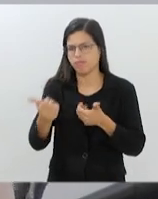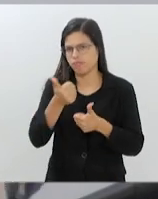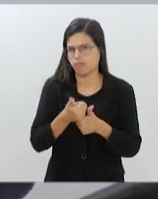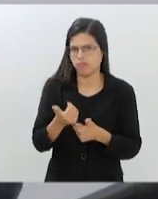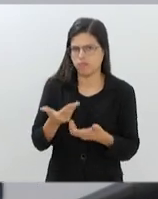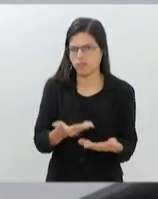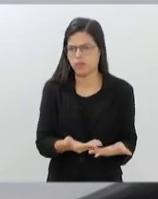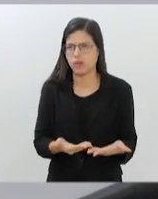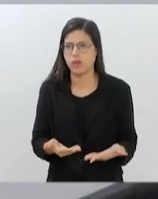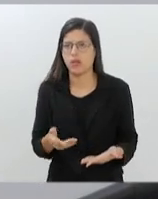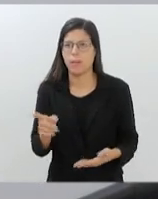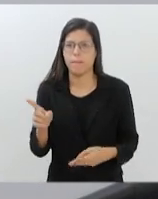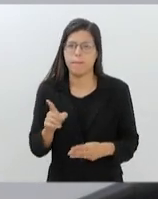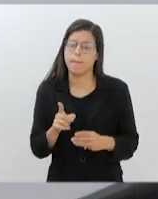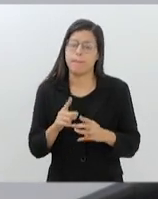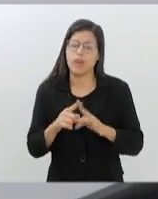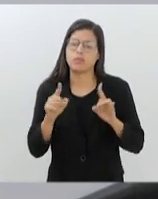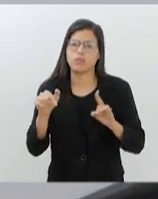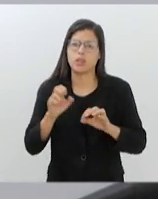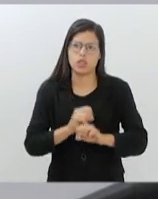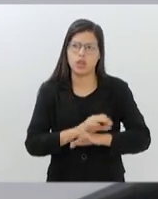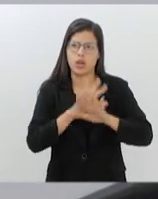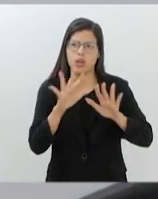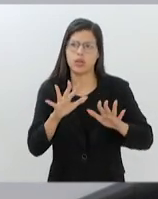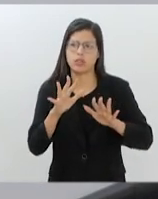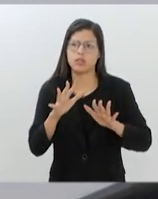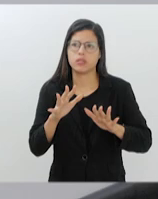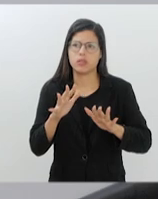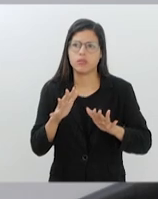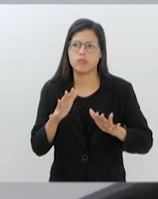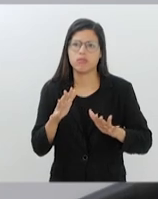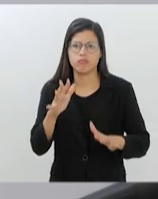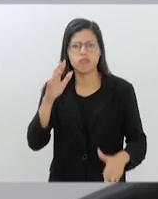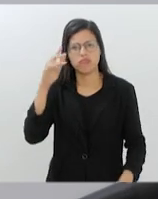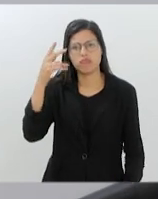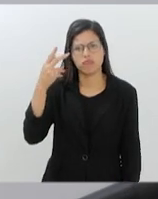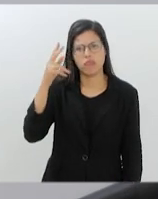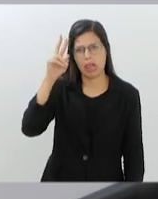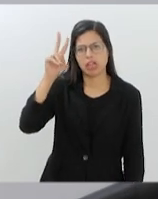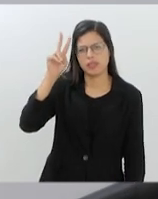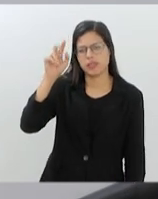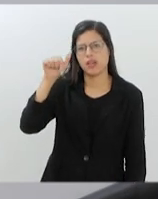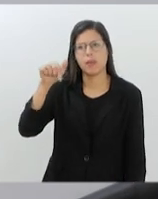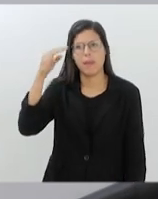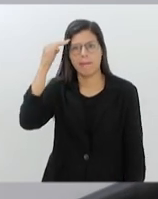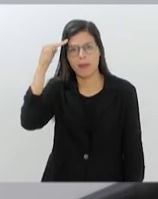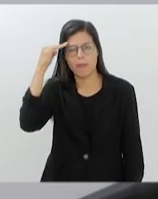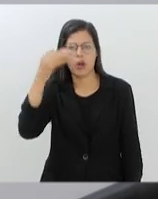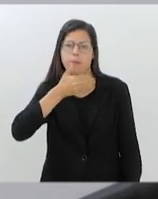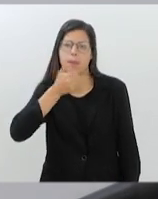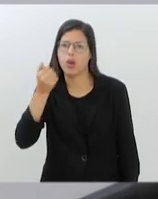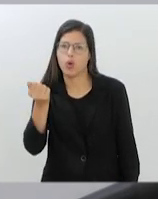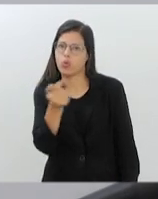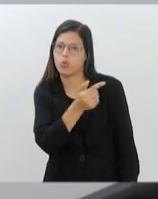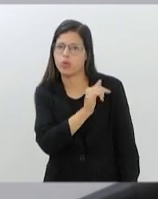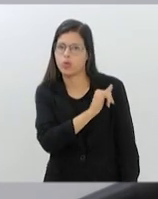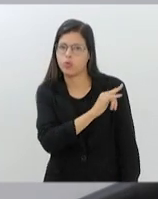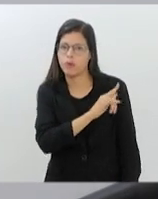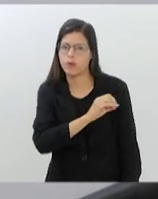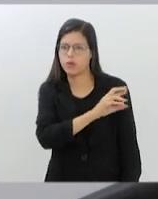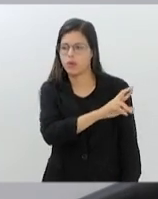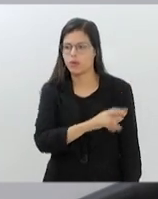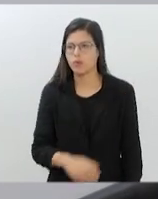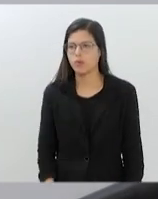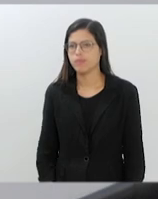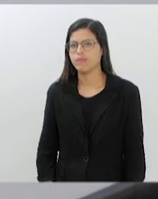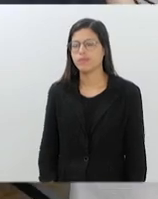conseguiu nos esclarecer fico satisfeito a sua memória esteja mais mais saudável que a do que a do Senhor Igor a senhora que tá três anos